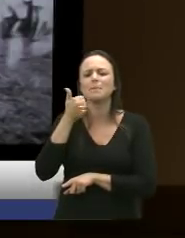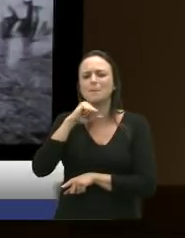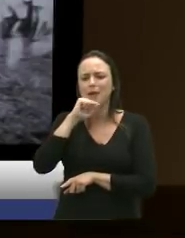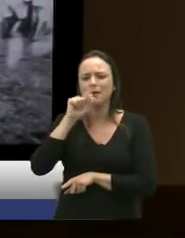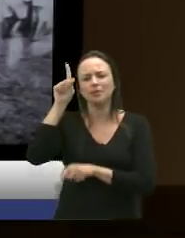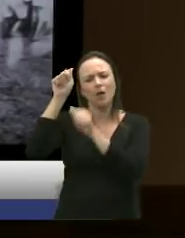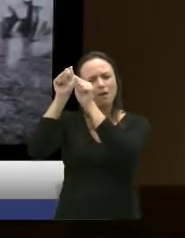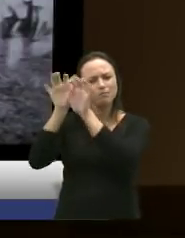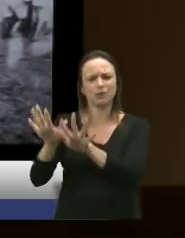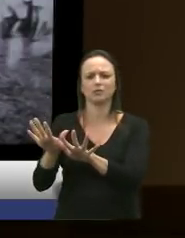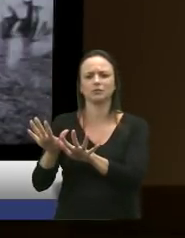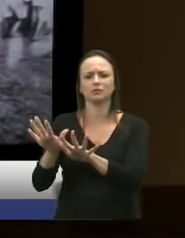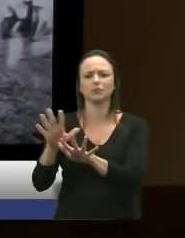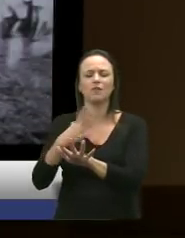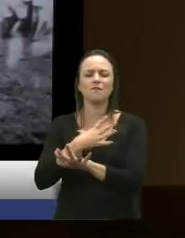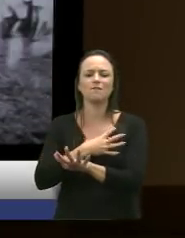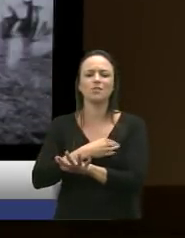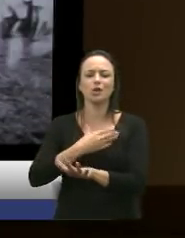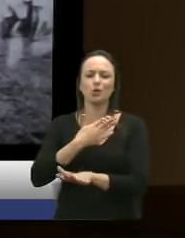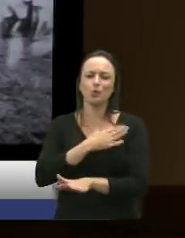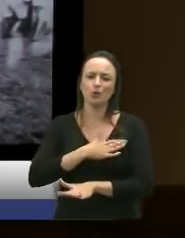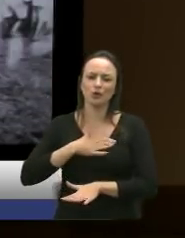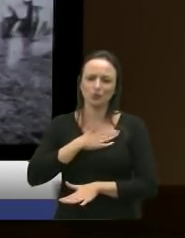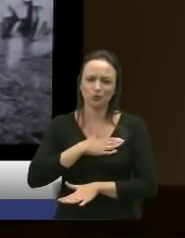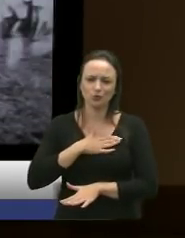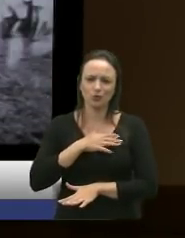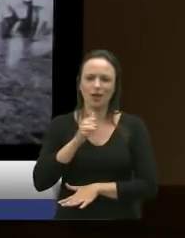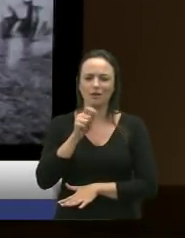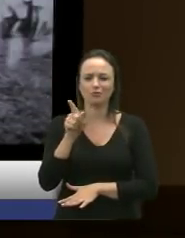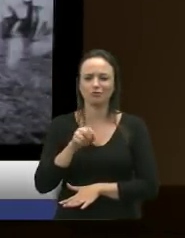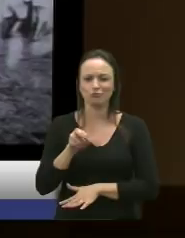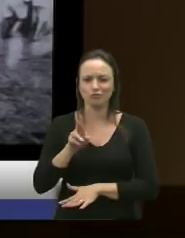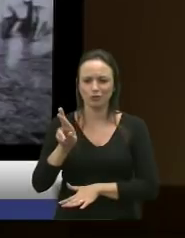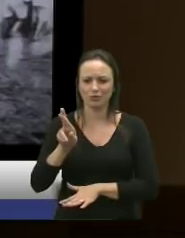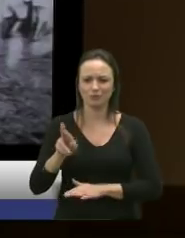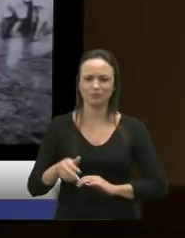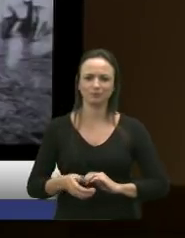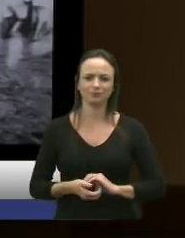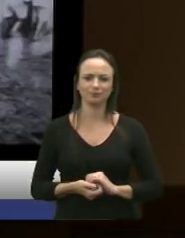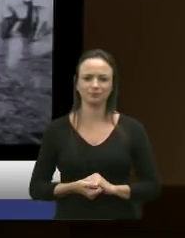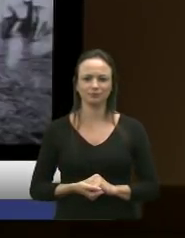bênção. Do filho querido, Azor.